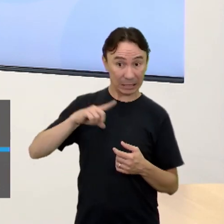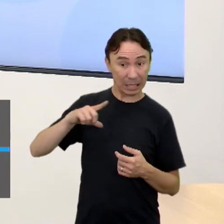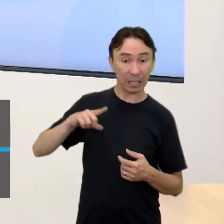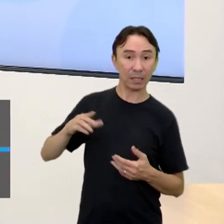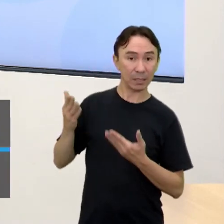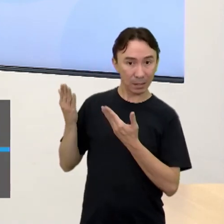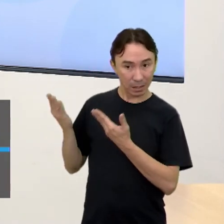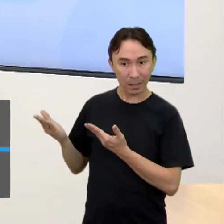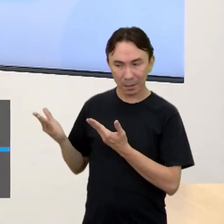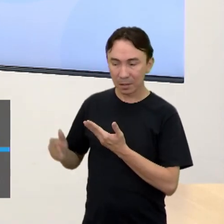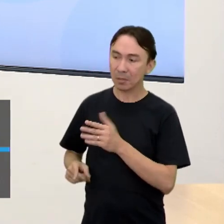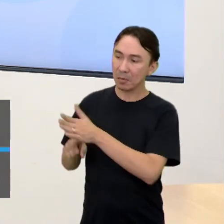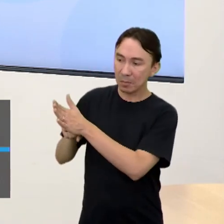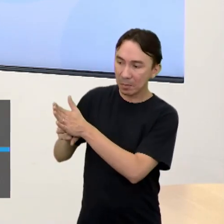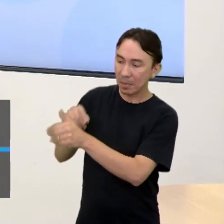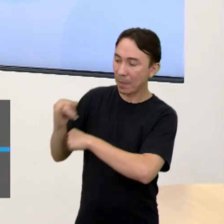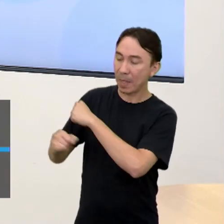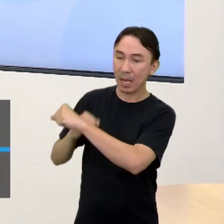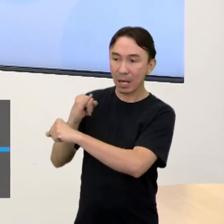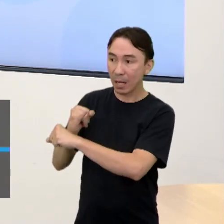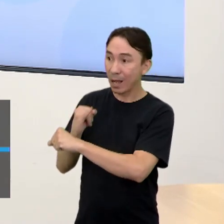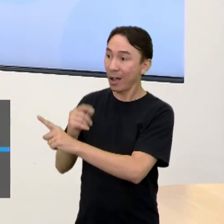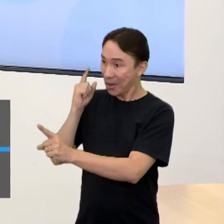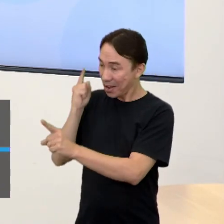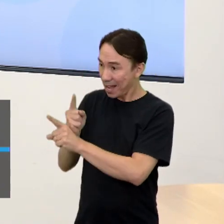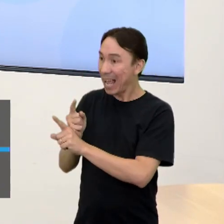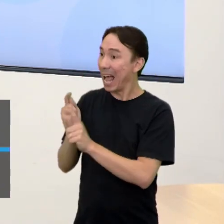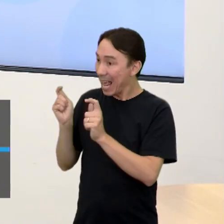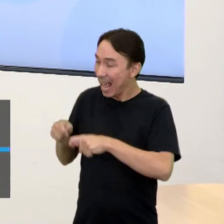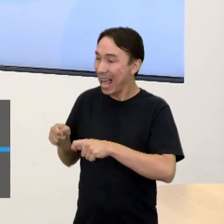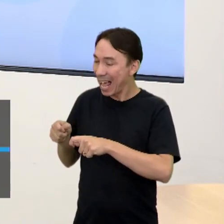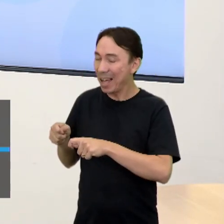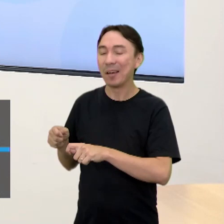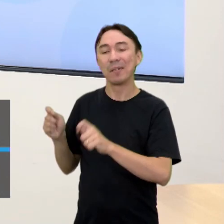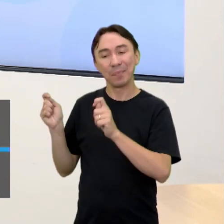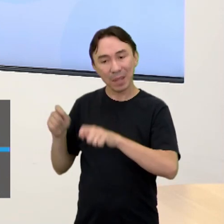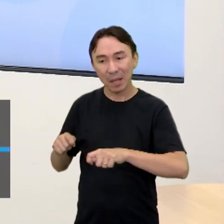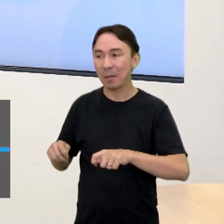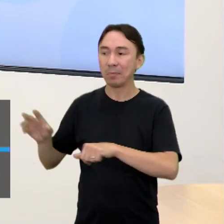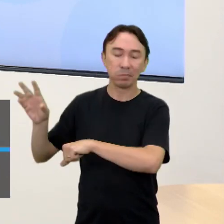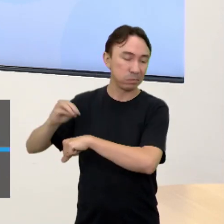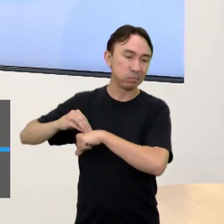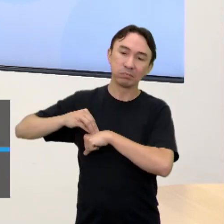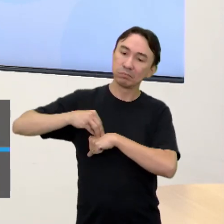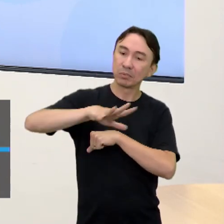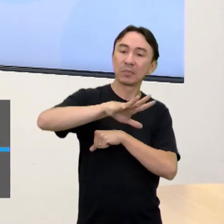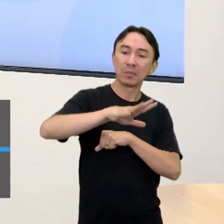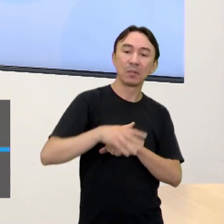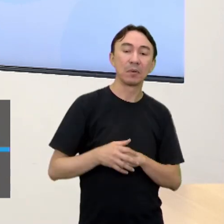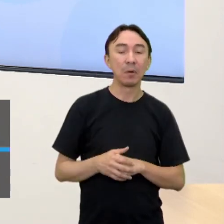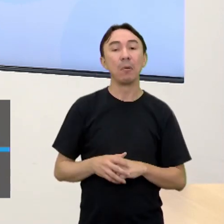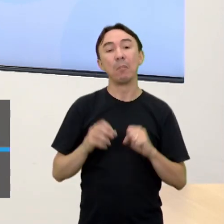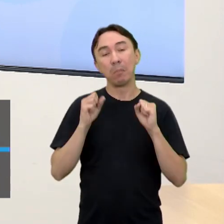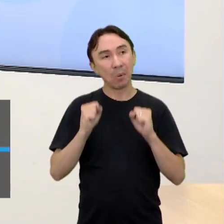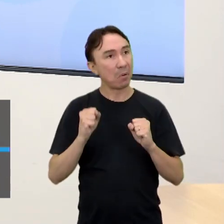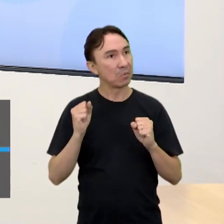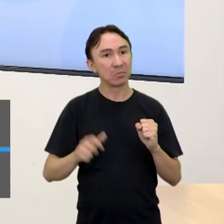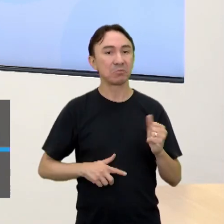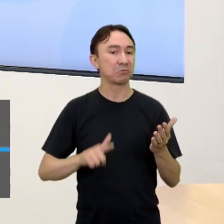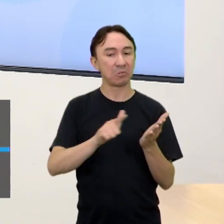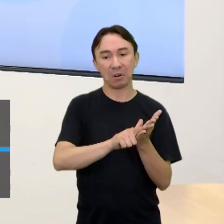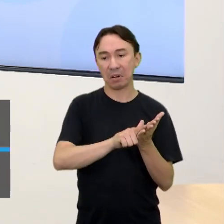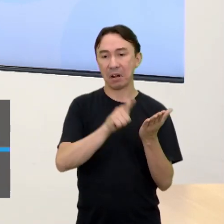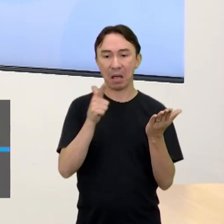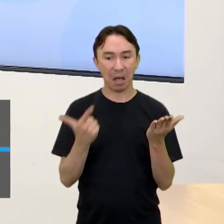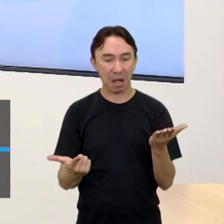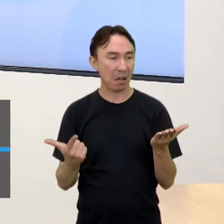posso reproduzir em qualquer lugar. Então, por exemplo, eu posso citar Folha de São Paulo, Estado de São Paulo, Estado de Minas, o